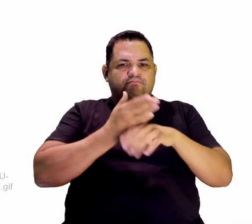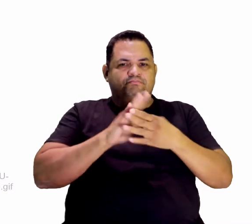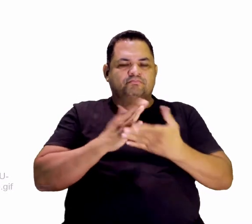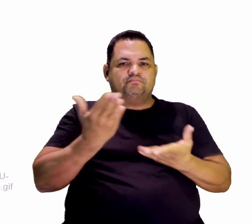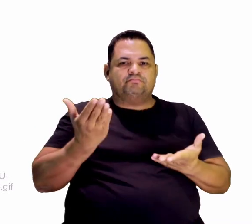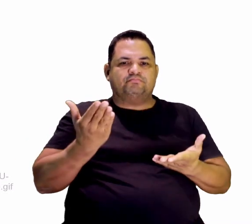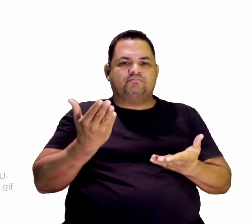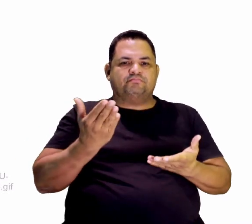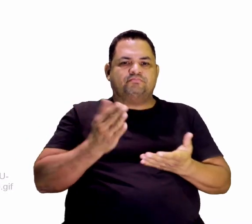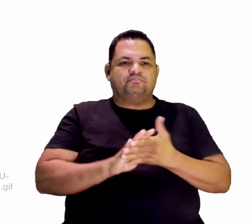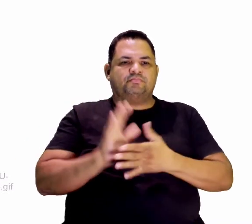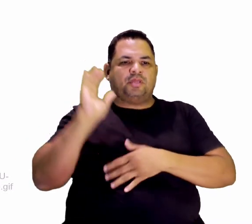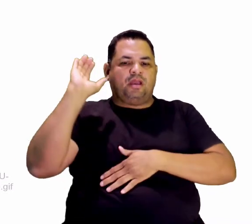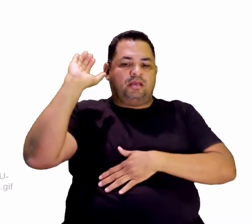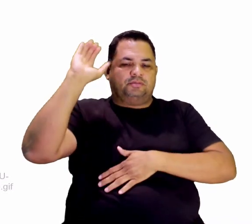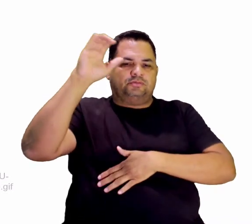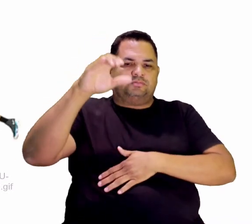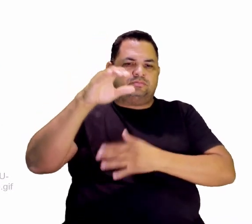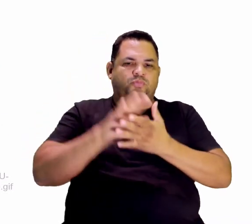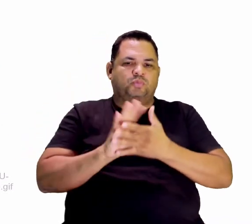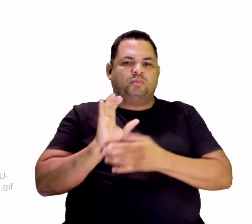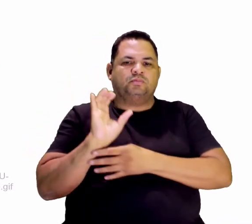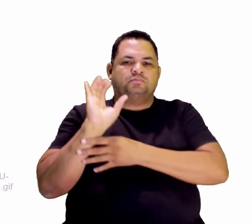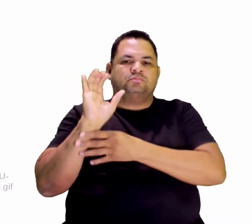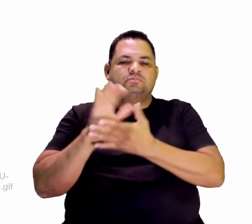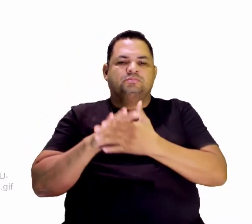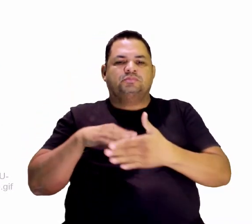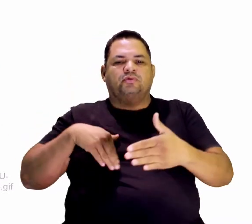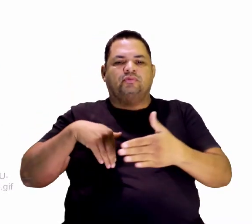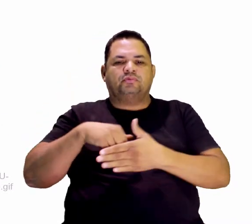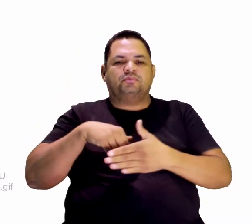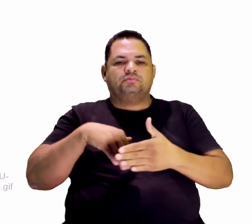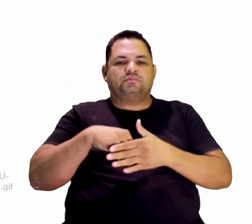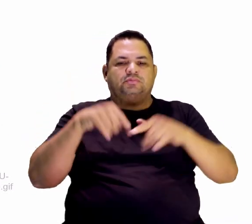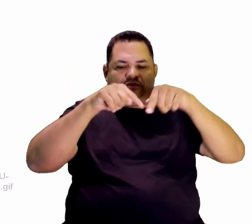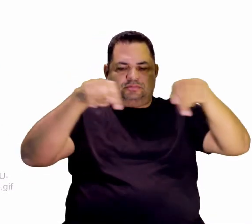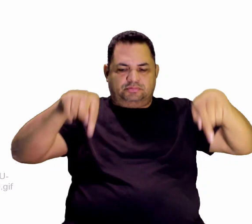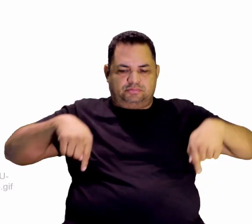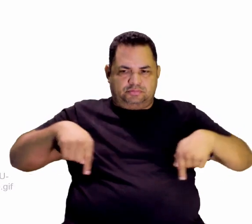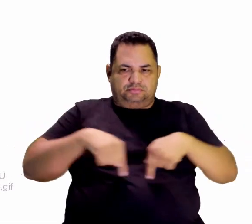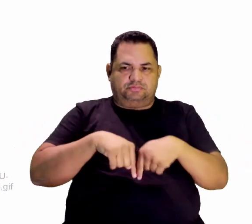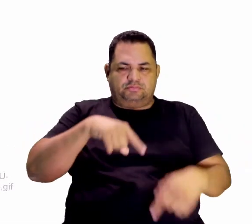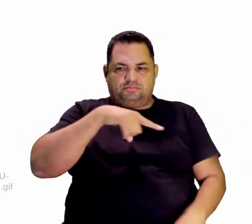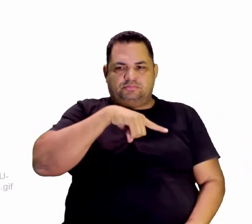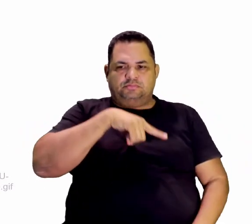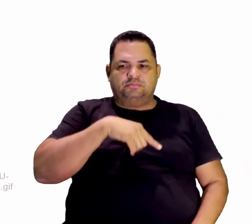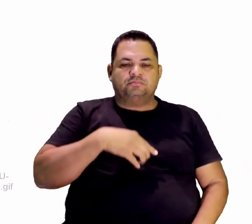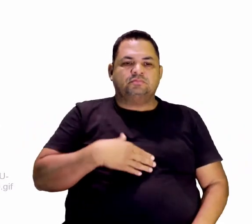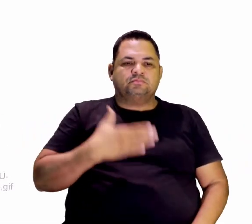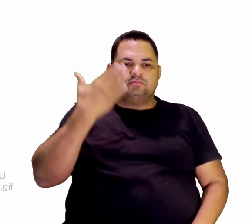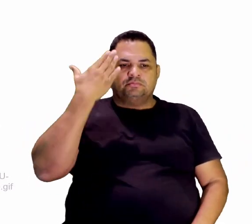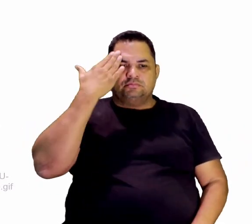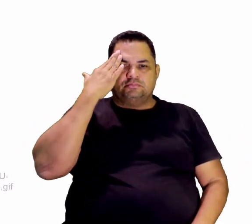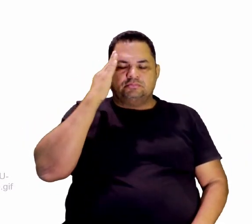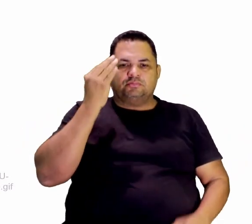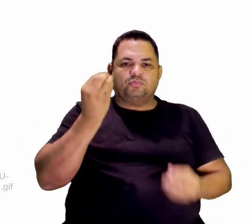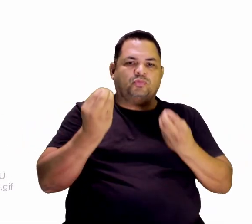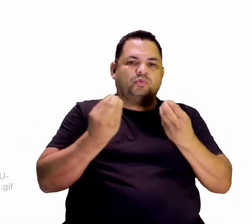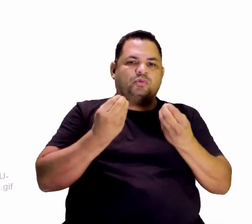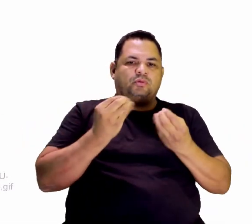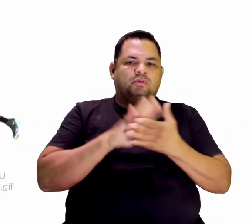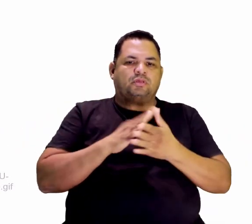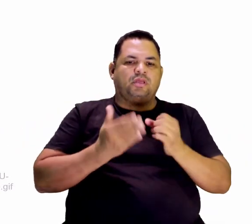sobre os fundamentos dos esportes coletivos. E aí quando você pensa em esportes coletivos, você deve